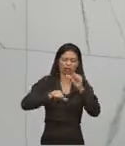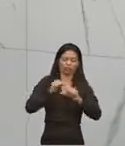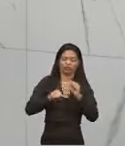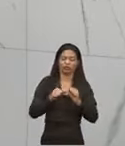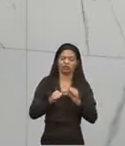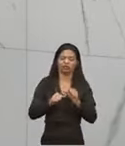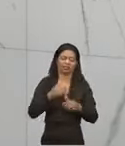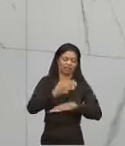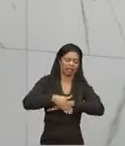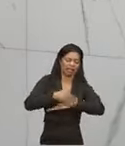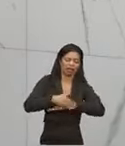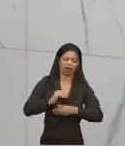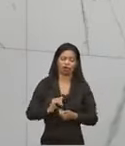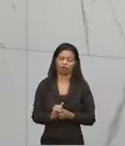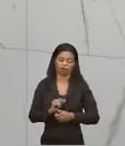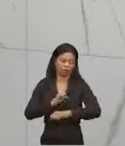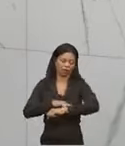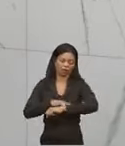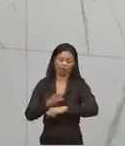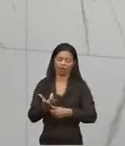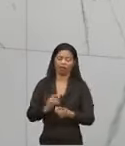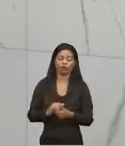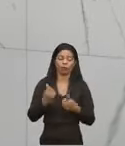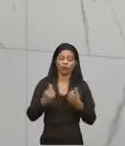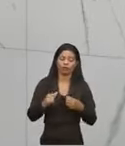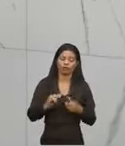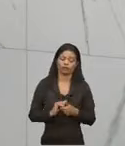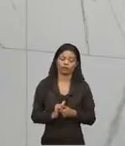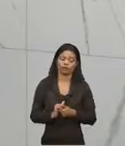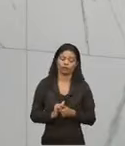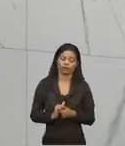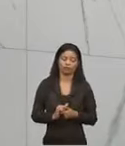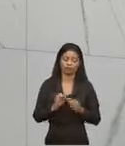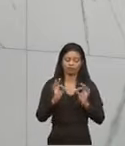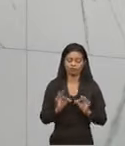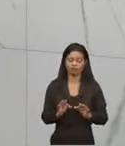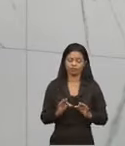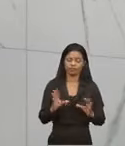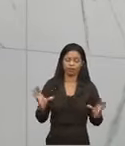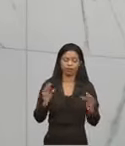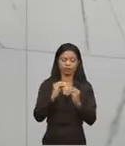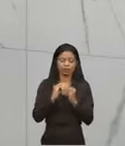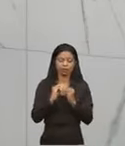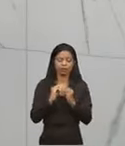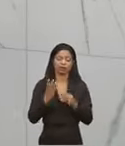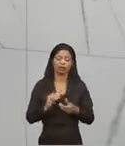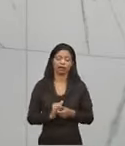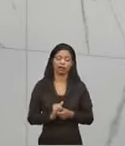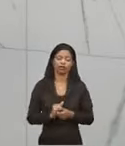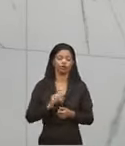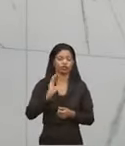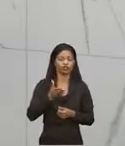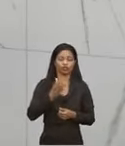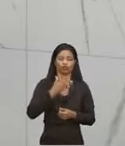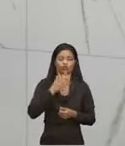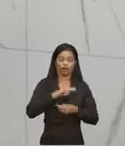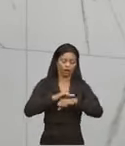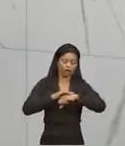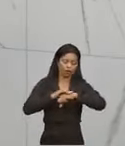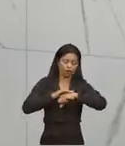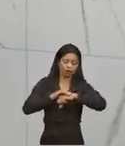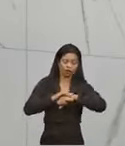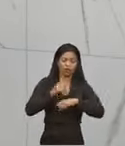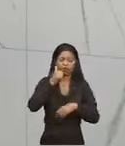local inadequado. Então, um vestiário é adequado. Já conversei com a secretária, eu sei que a gente precisa buscar dentro do